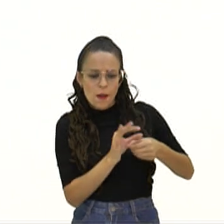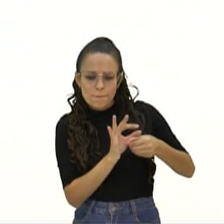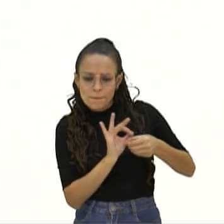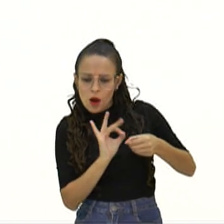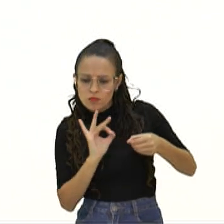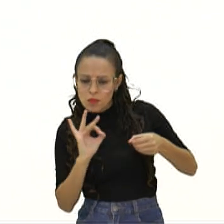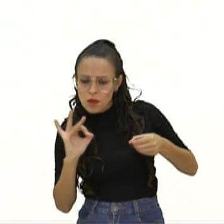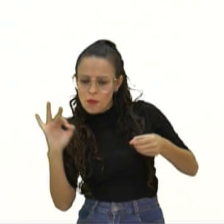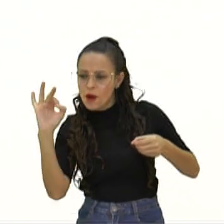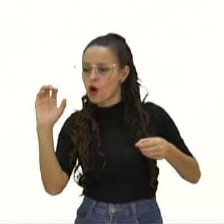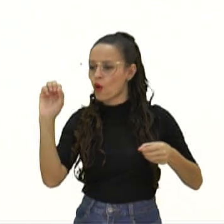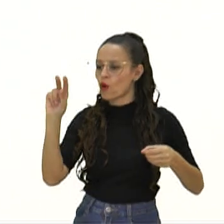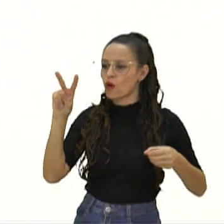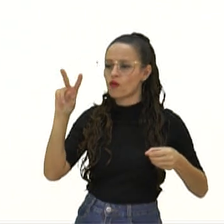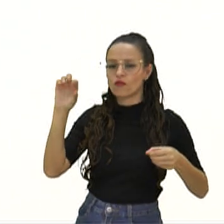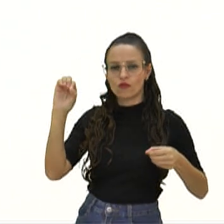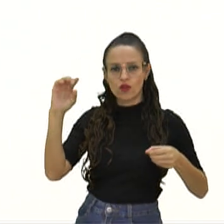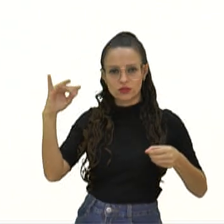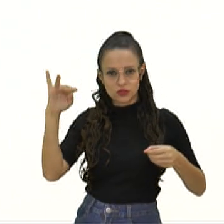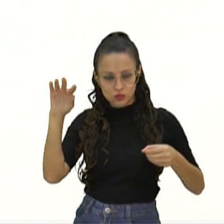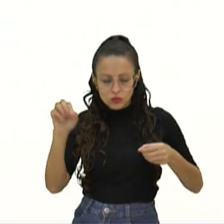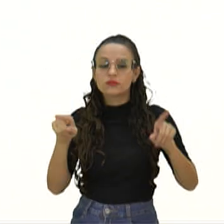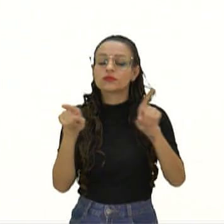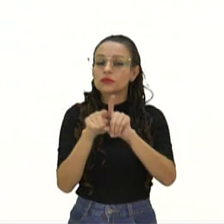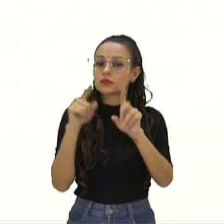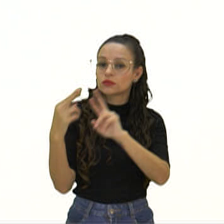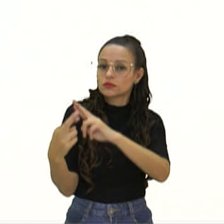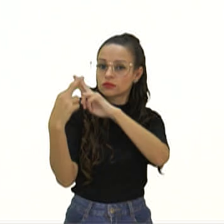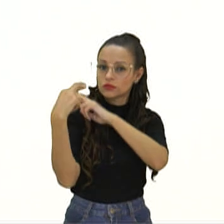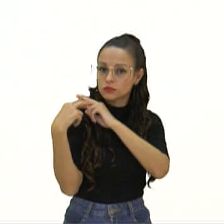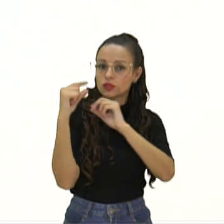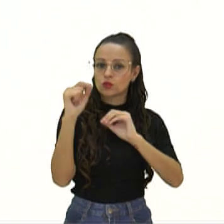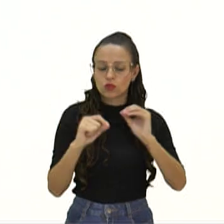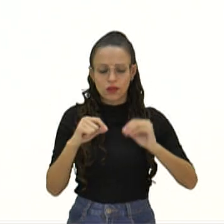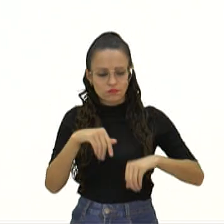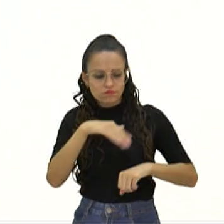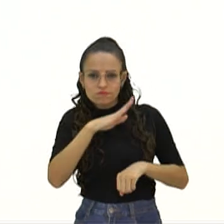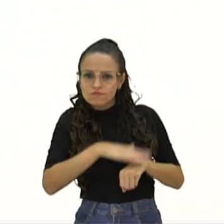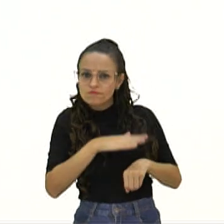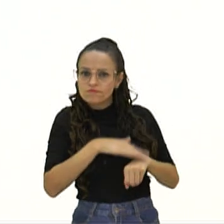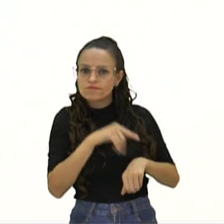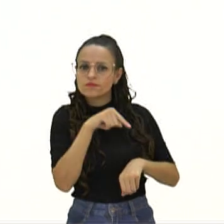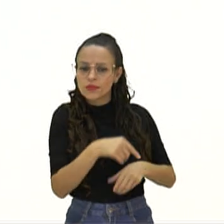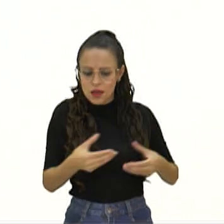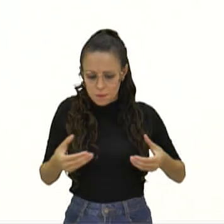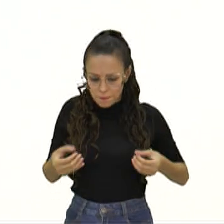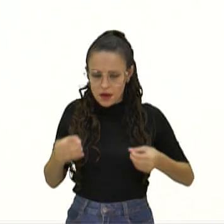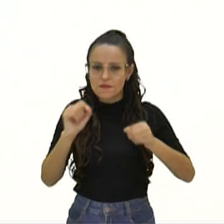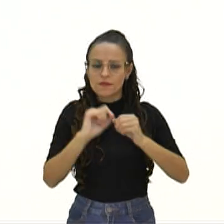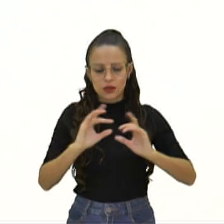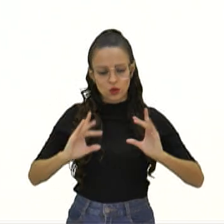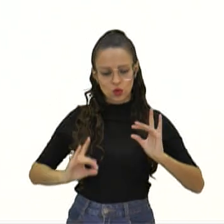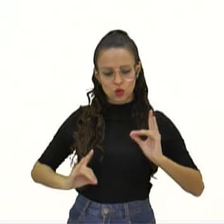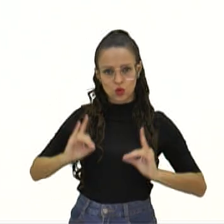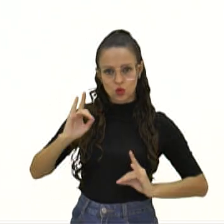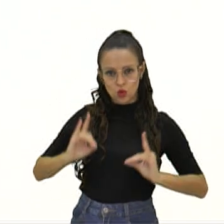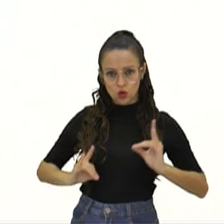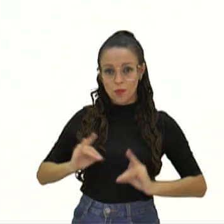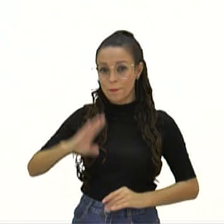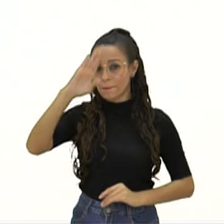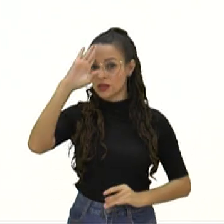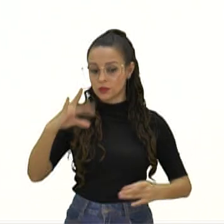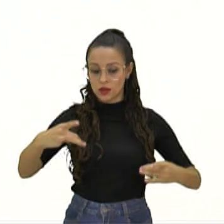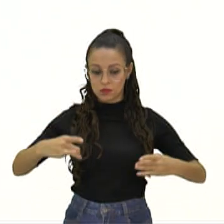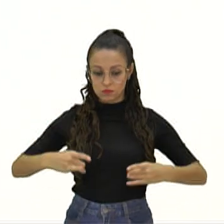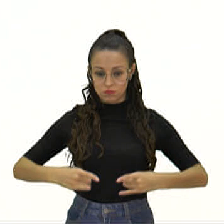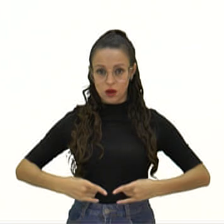estudou em outras aulas, mas também é responsável pela produção de hormônios, tá? Os hormônios, principalmente a